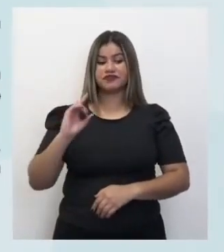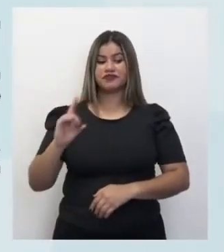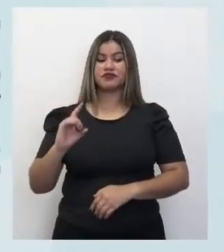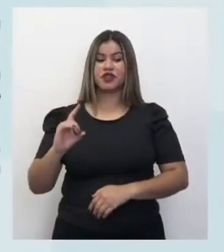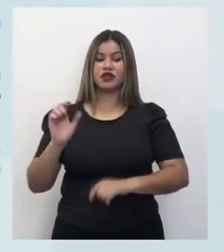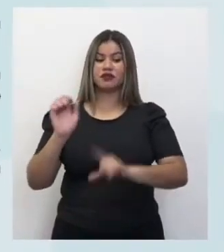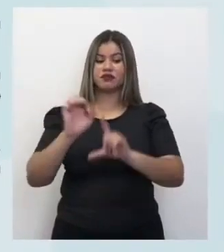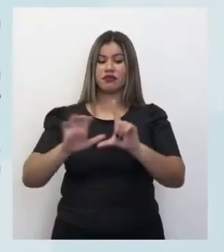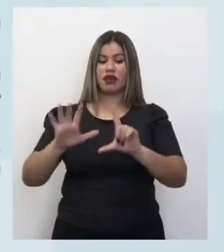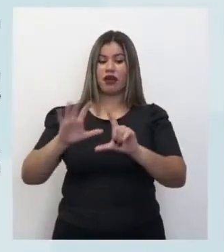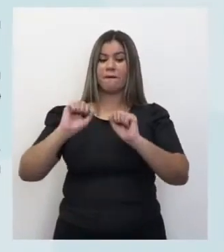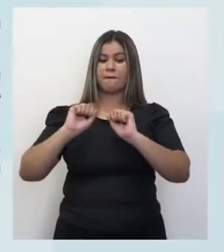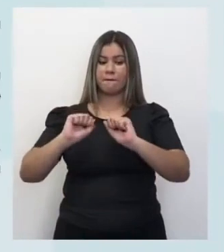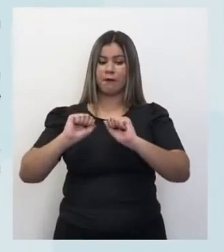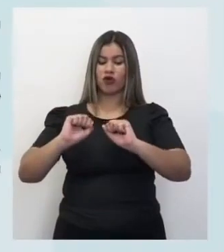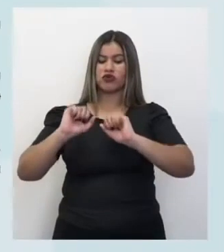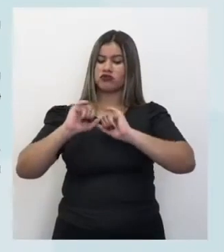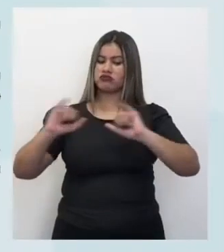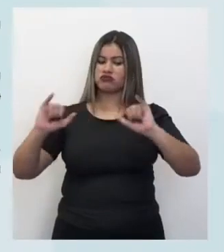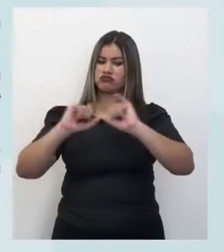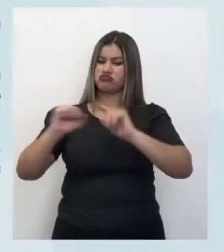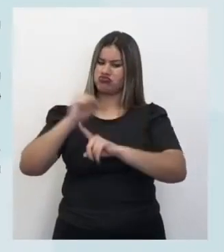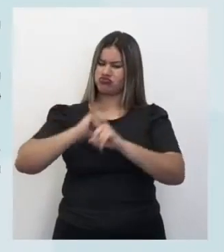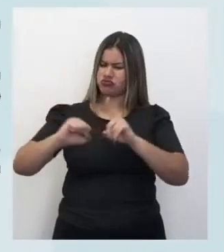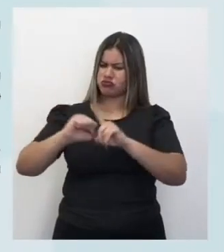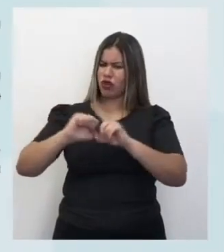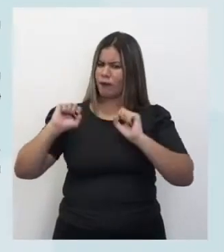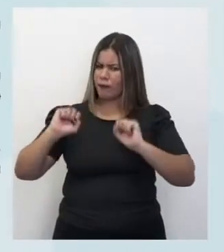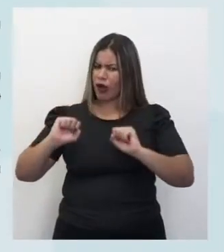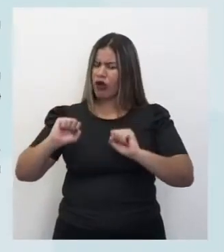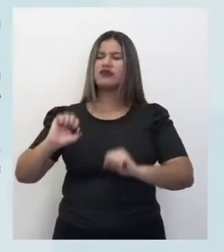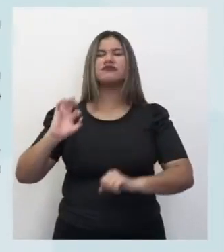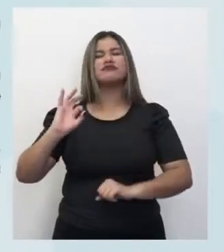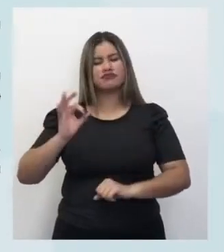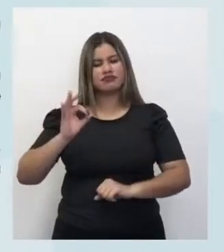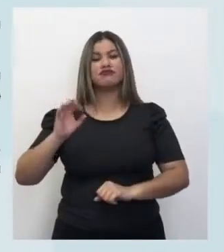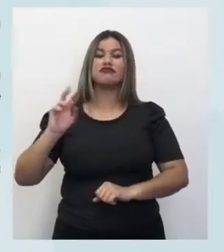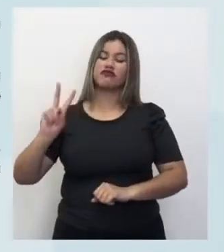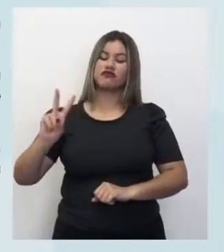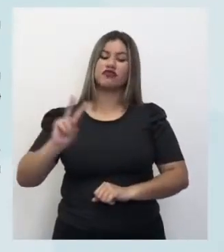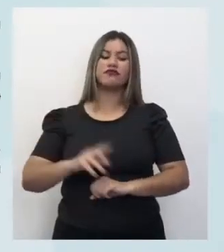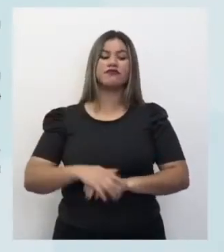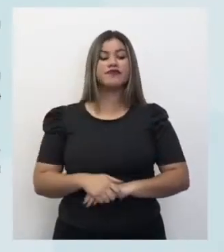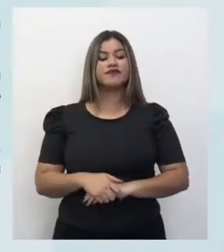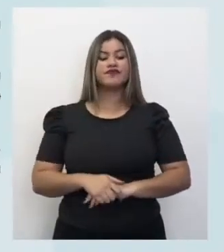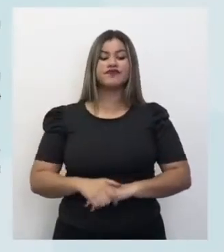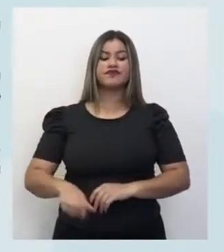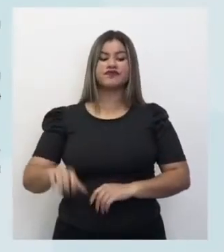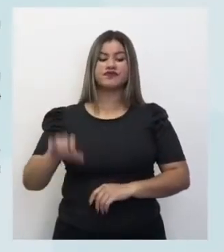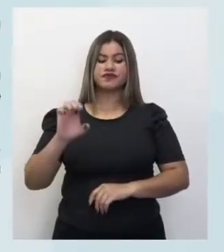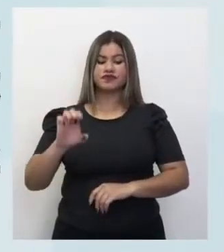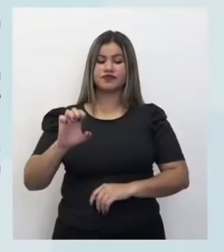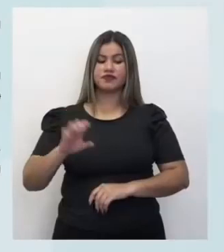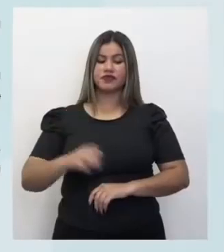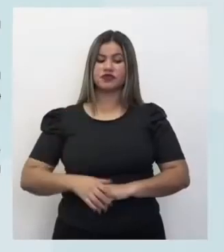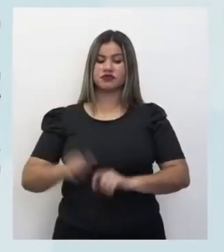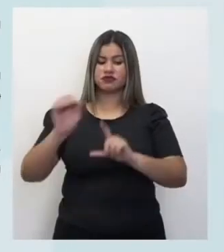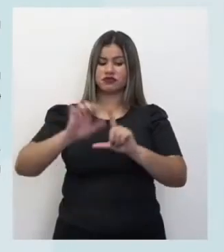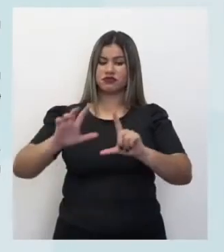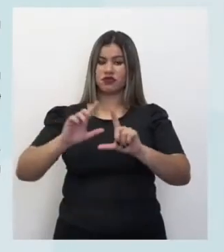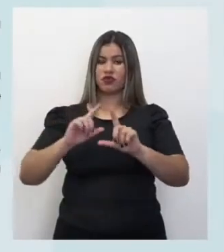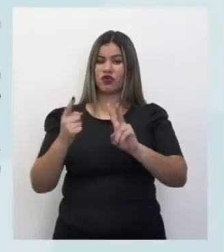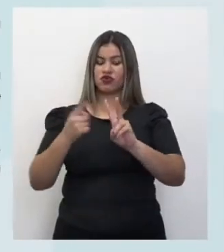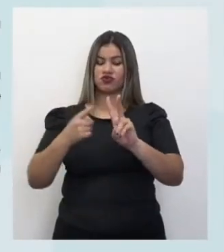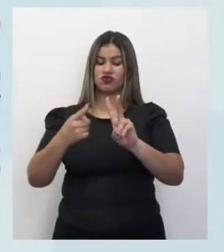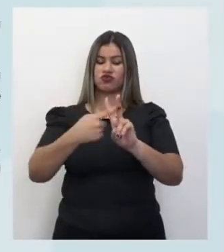compreendida como uma denúncia social. Pode, né? A letra E. A imagem 2, ao focalizar as 2 crianças